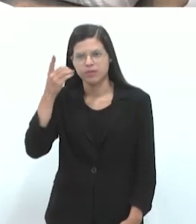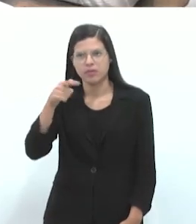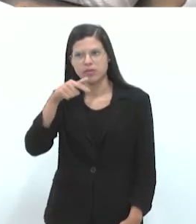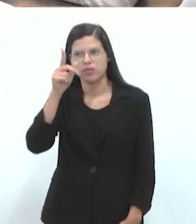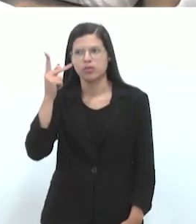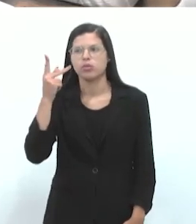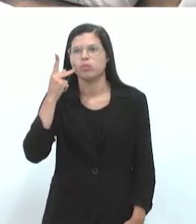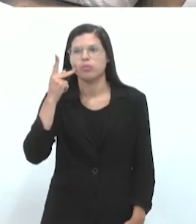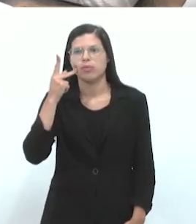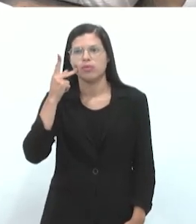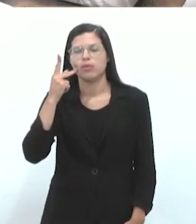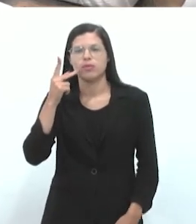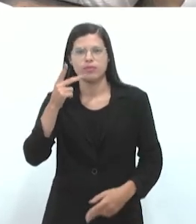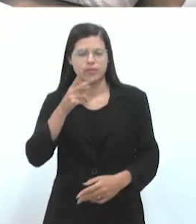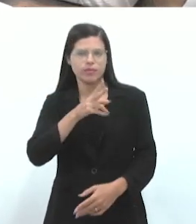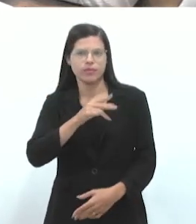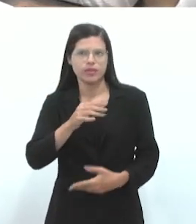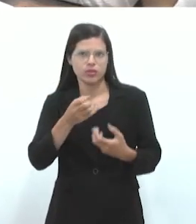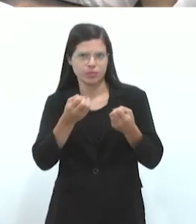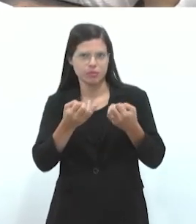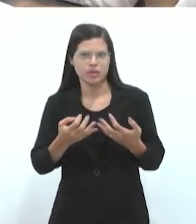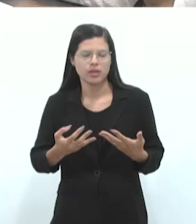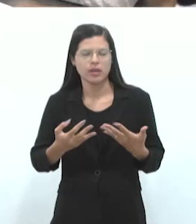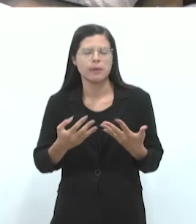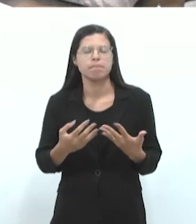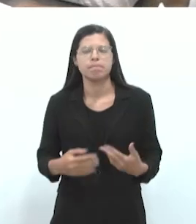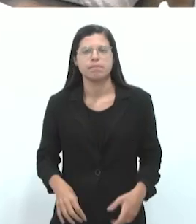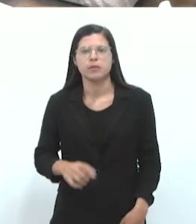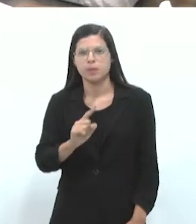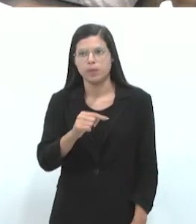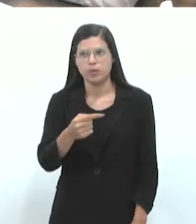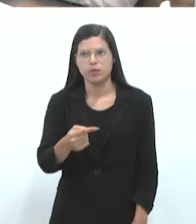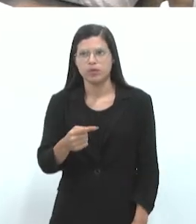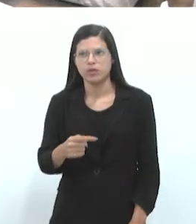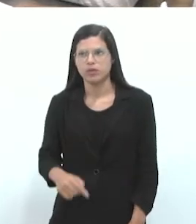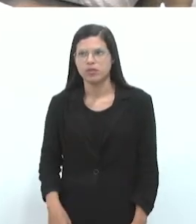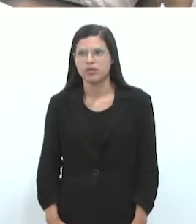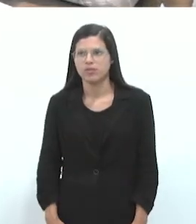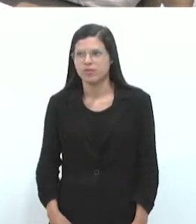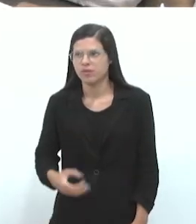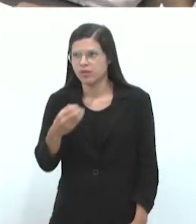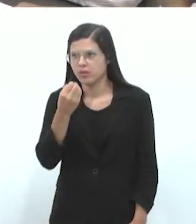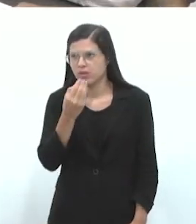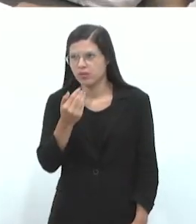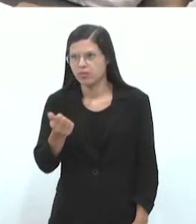preâmbulo aqui muito breve. É uma pauta que eu venho fazendo. Como vai, senhorita Paula? Tudo bem?